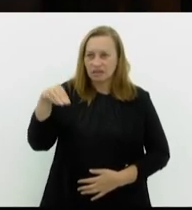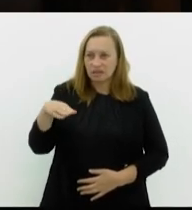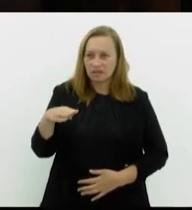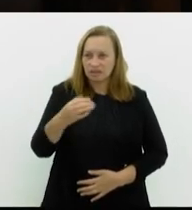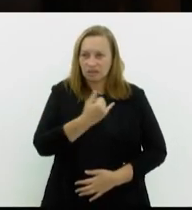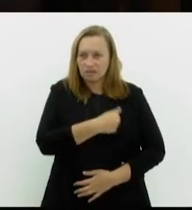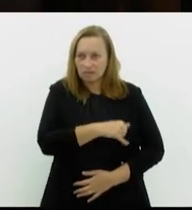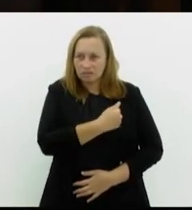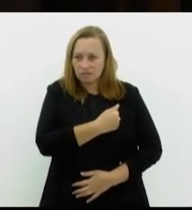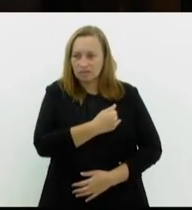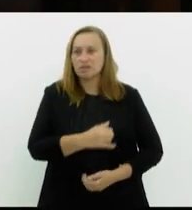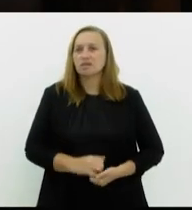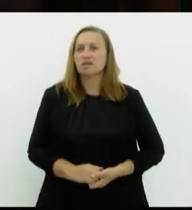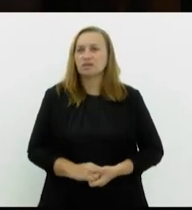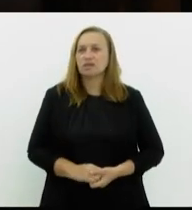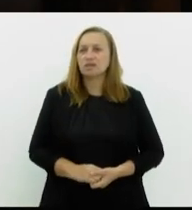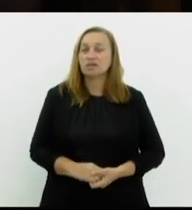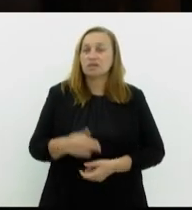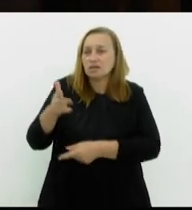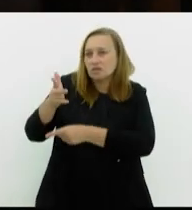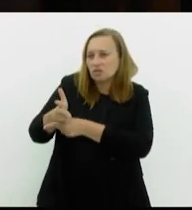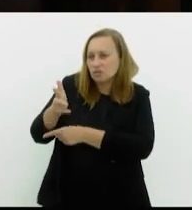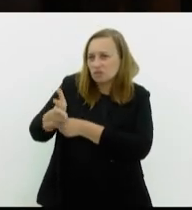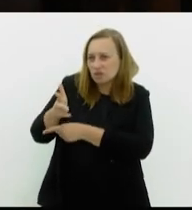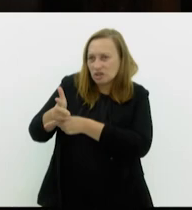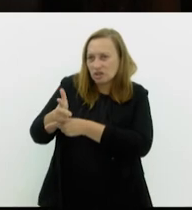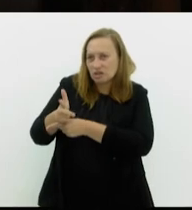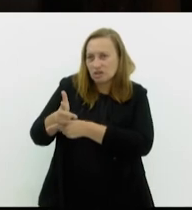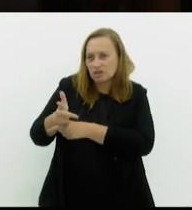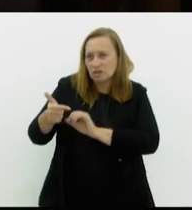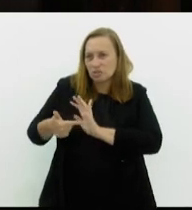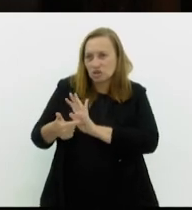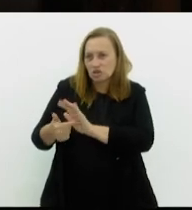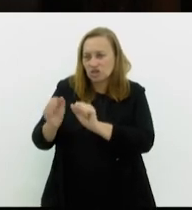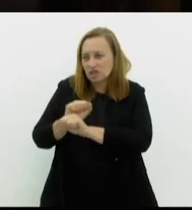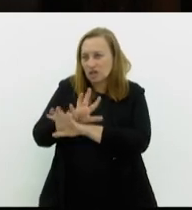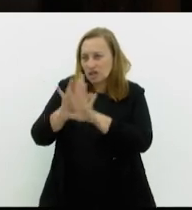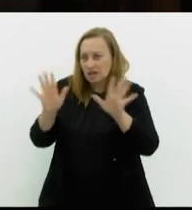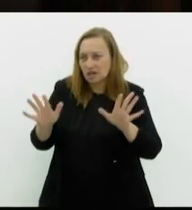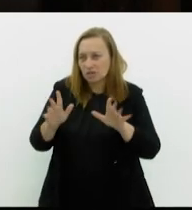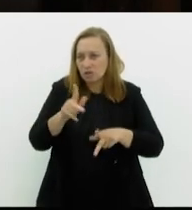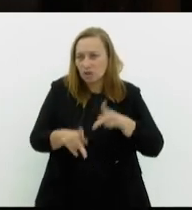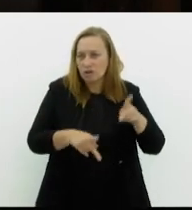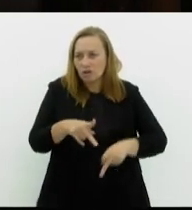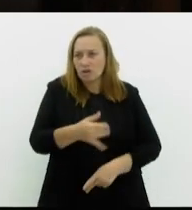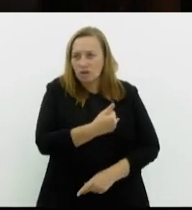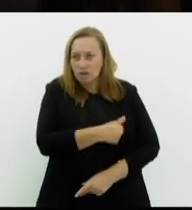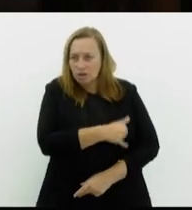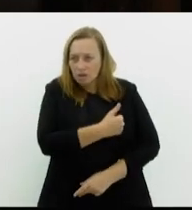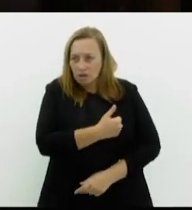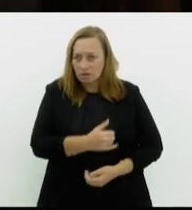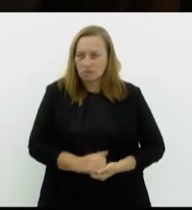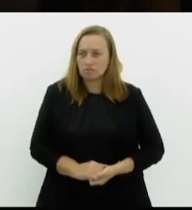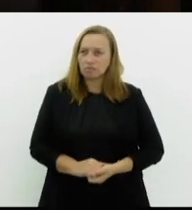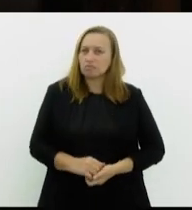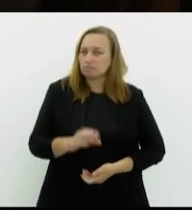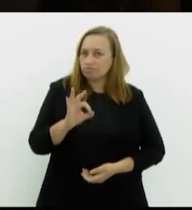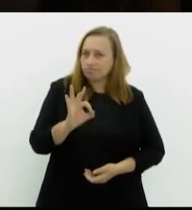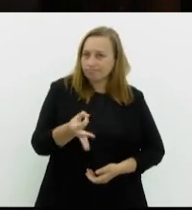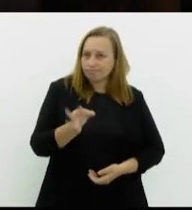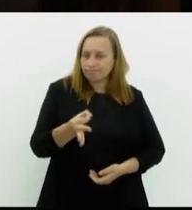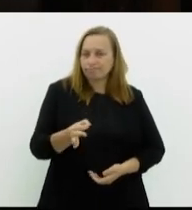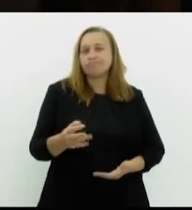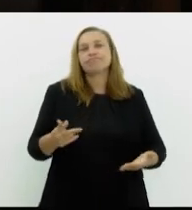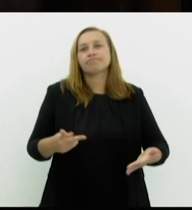E ali naquele vídeo, eu deixei bem claro à população de São João de Meriti o que exatamente